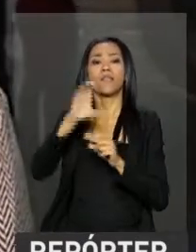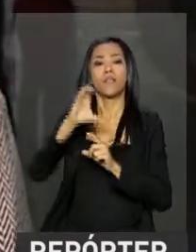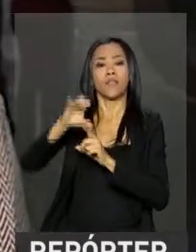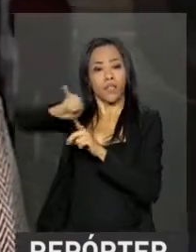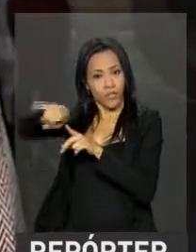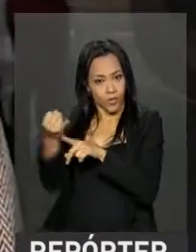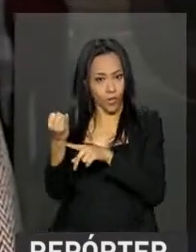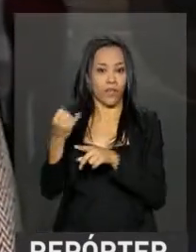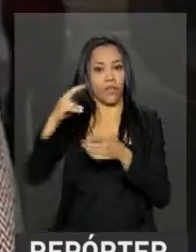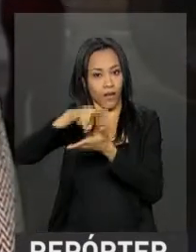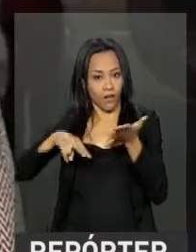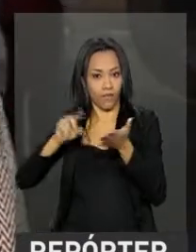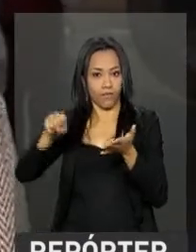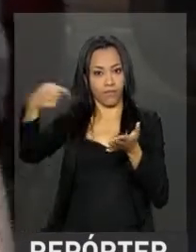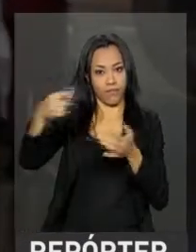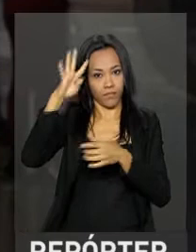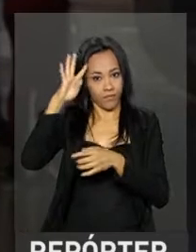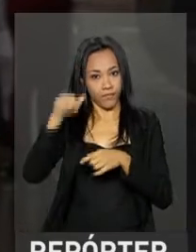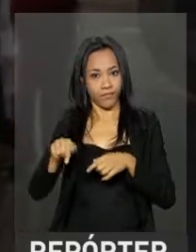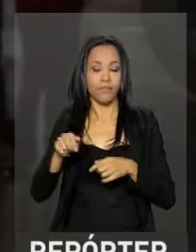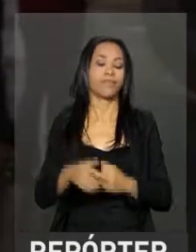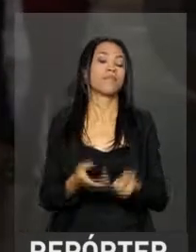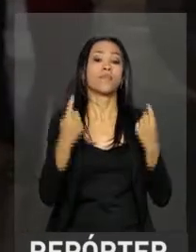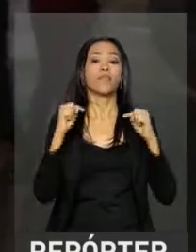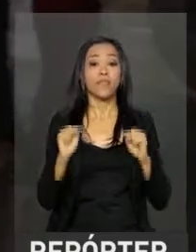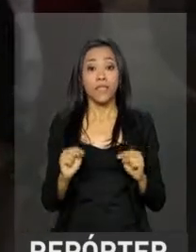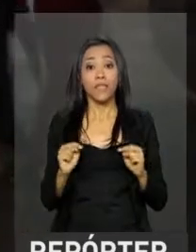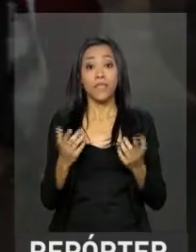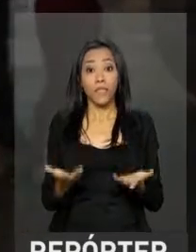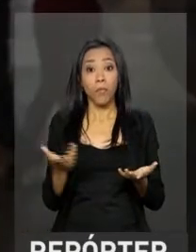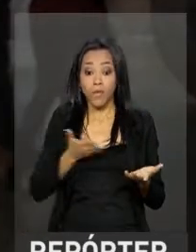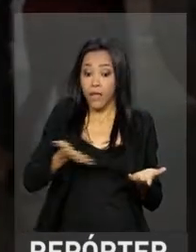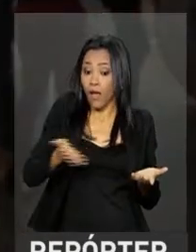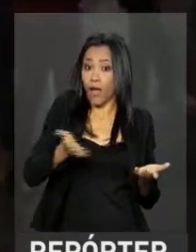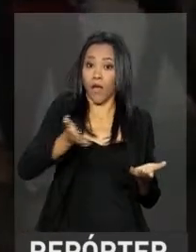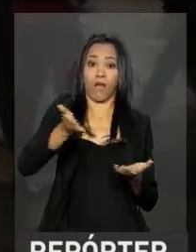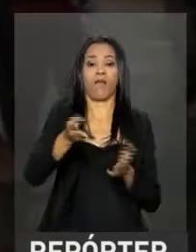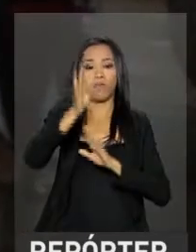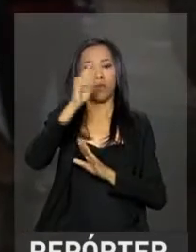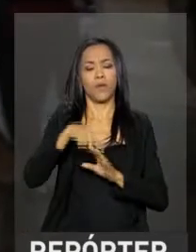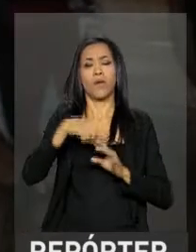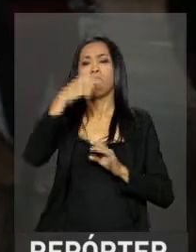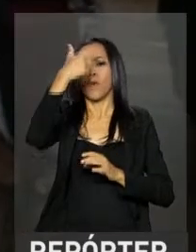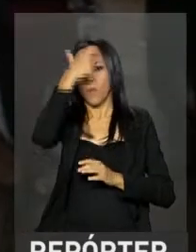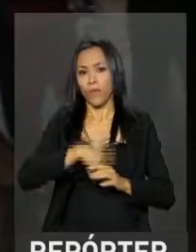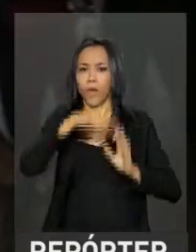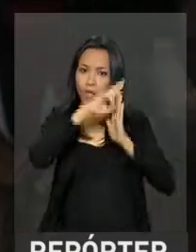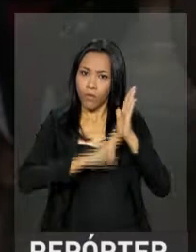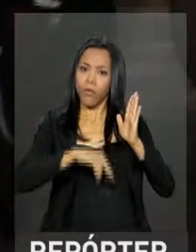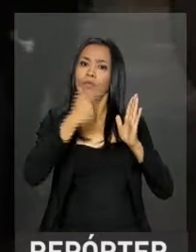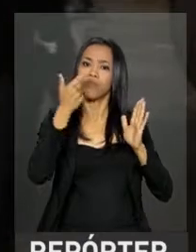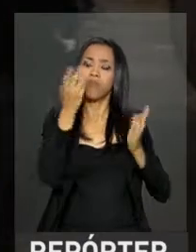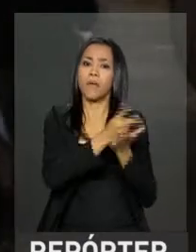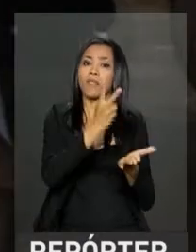justiça e cidadania é para acelerar a tramitação relator ricardo ferraço manteve o texto aprovado